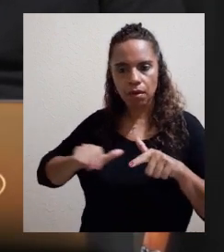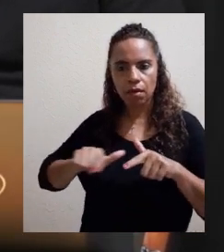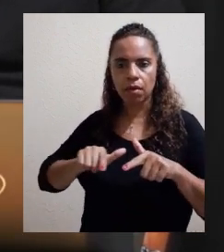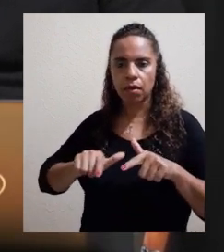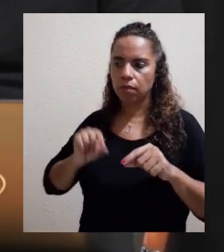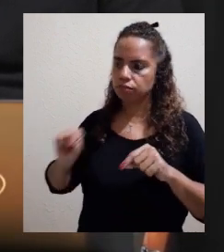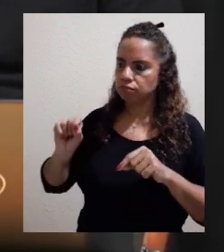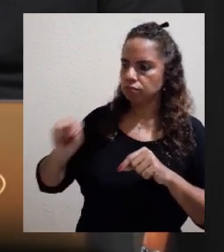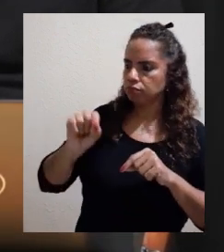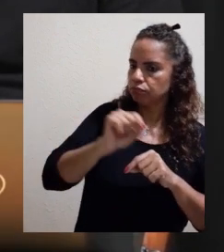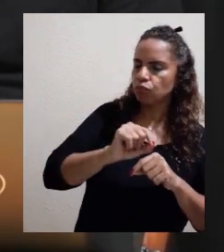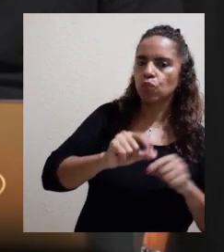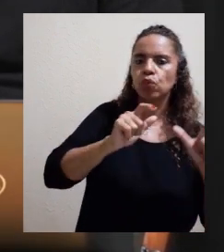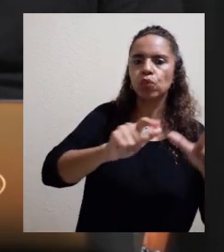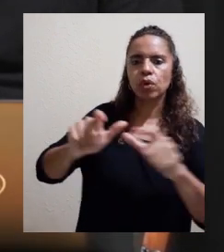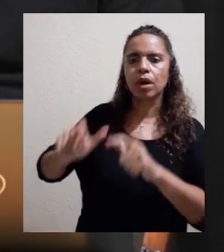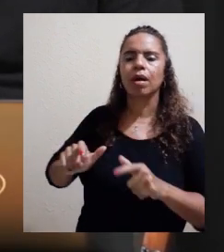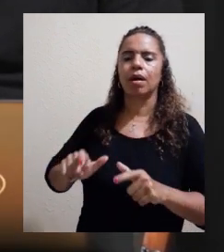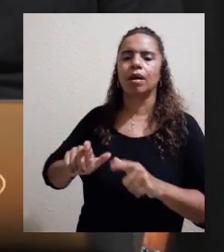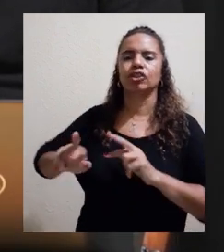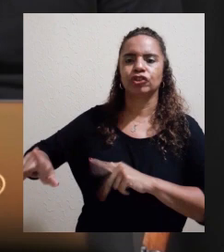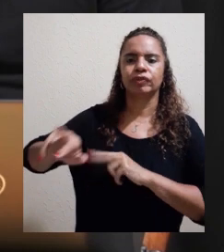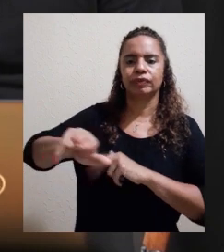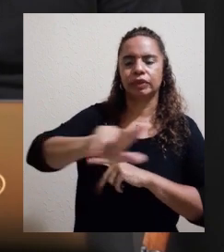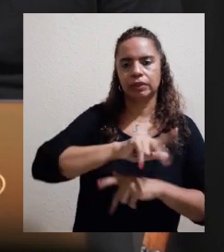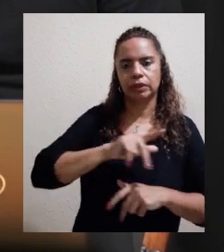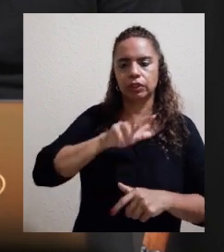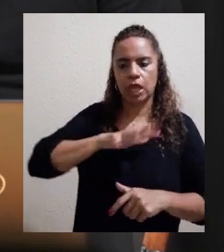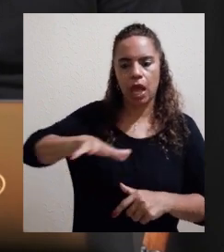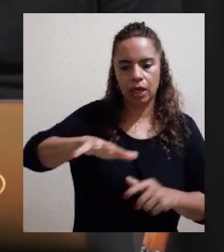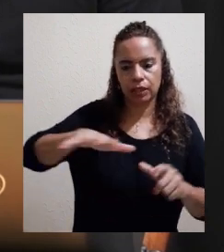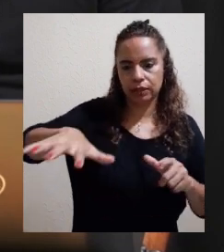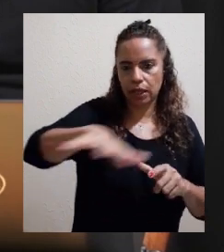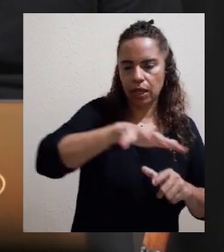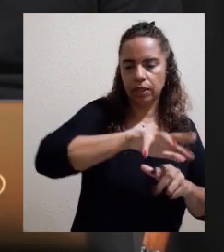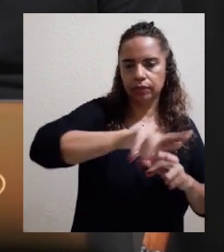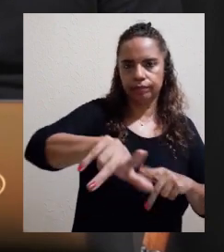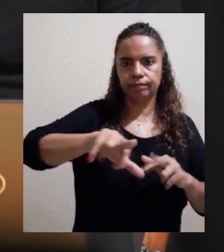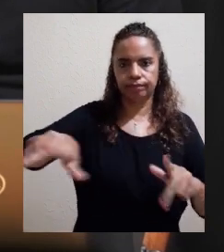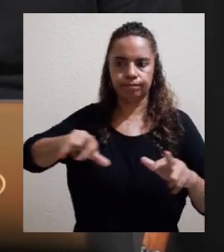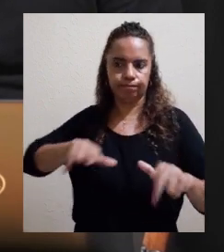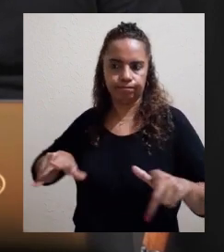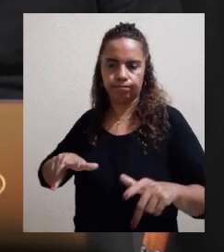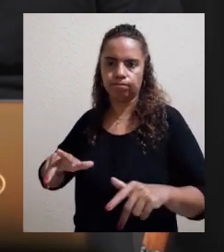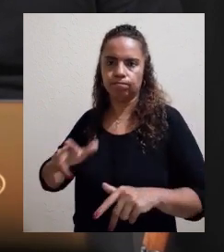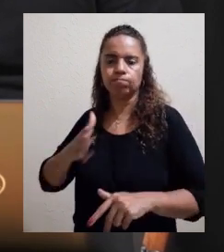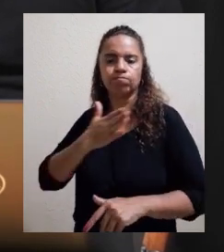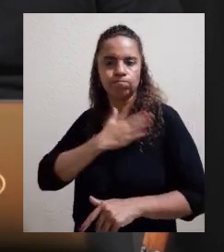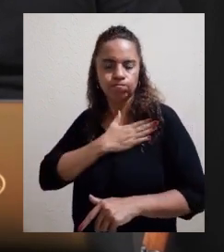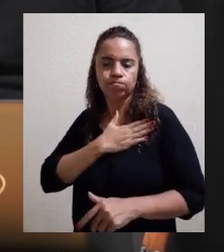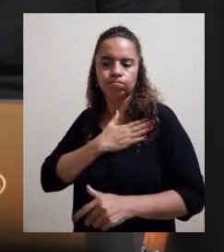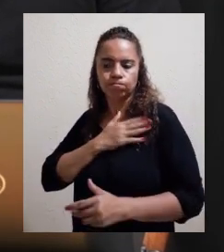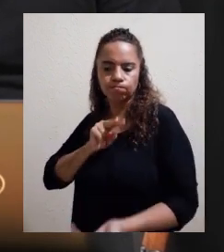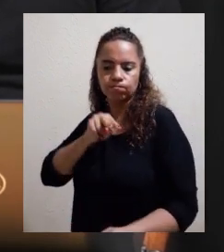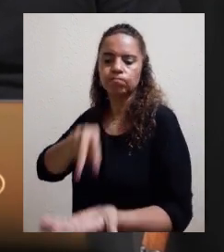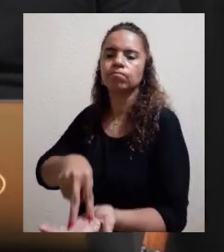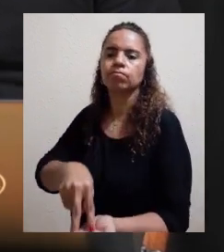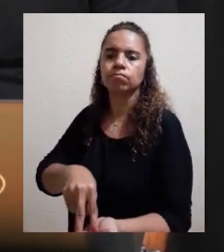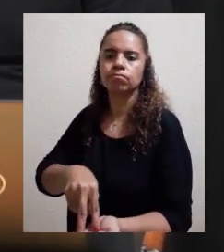trabalhar, botar meu pé em diferentes áreas do conhecimento que me são permitidas, e